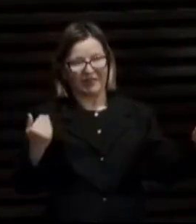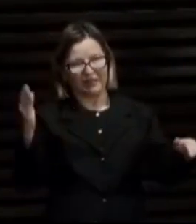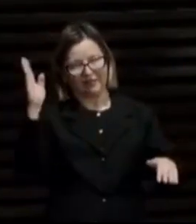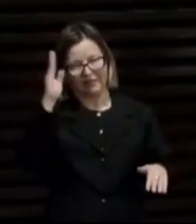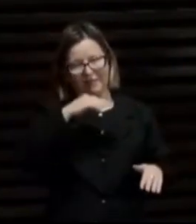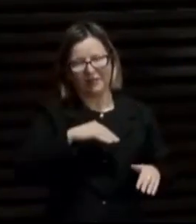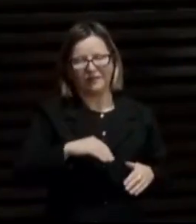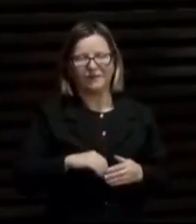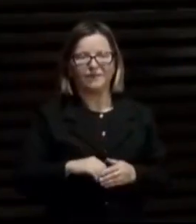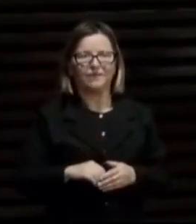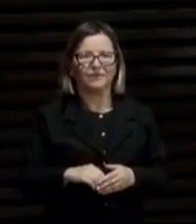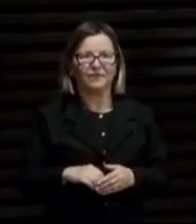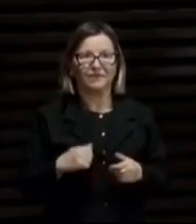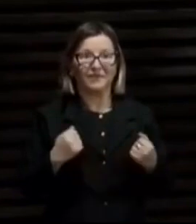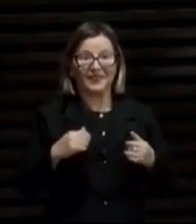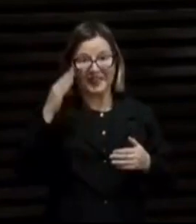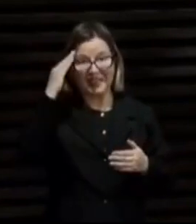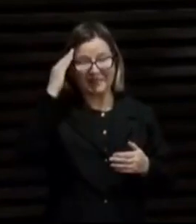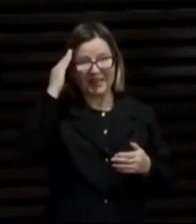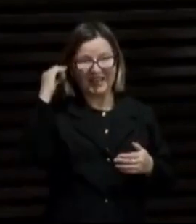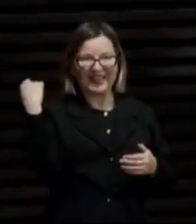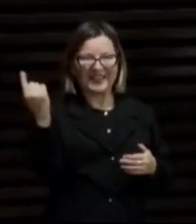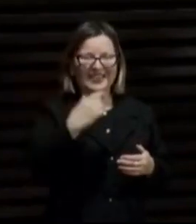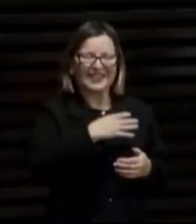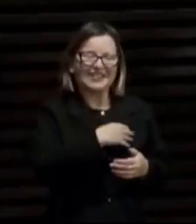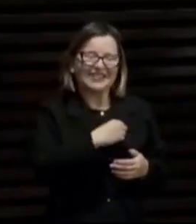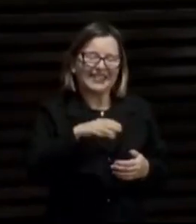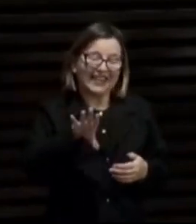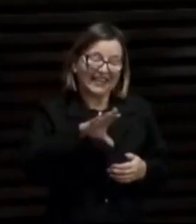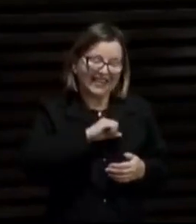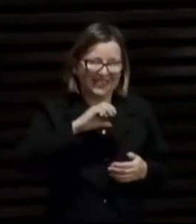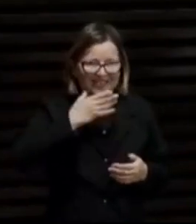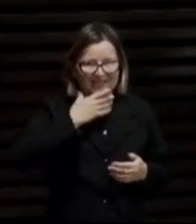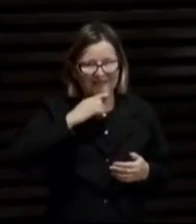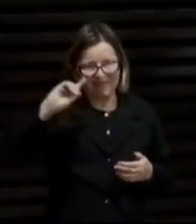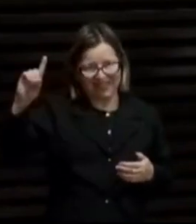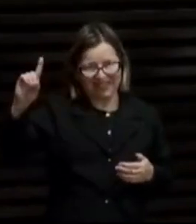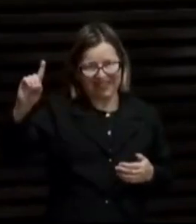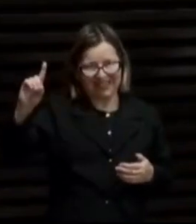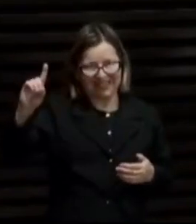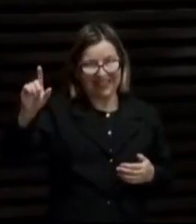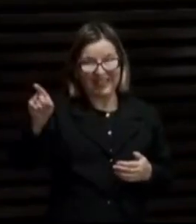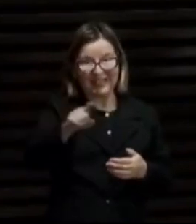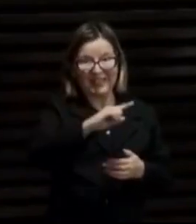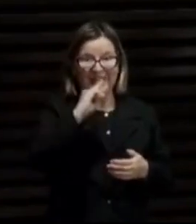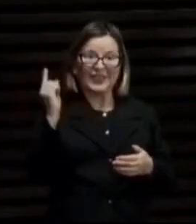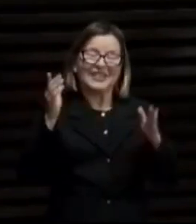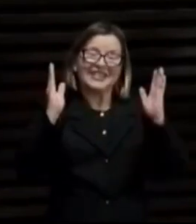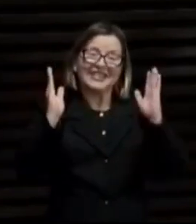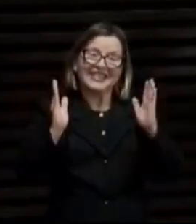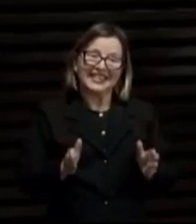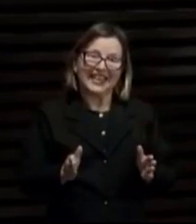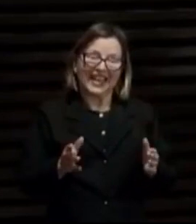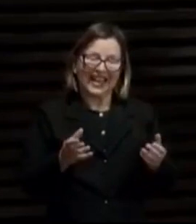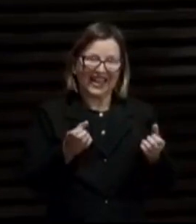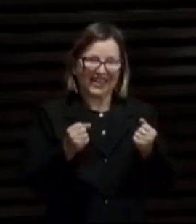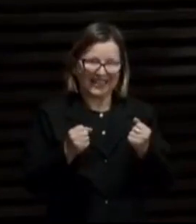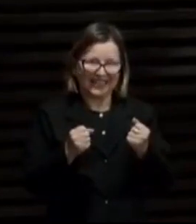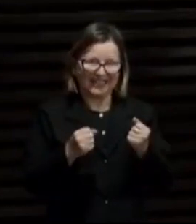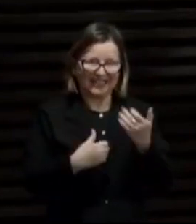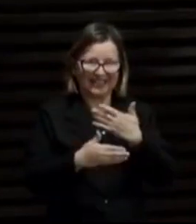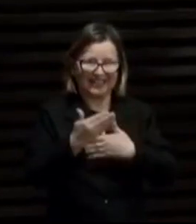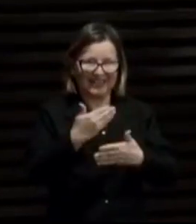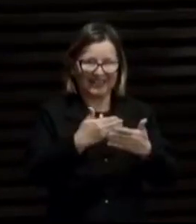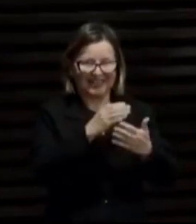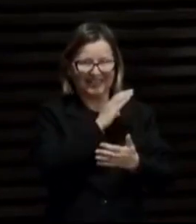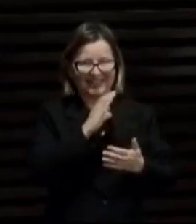Nós precisamos saber que nós somos filhos amados do Pai, que nós somos aceitos por meio de Cristo. E nada pode